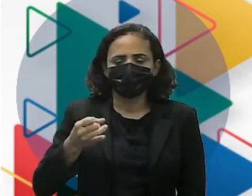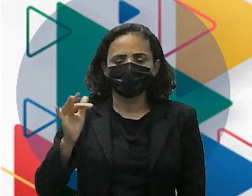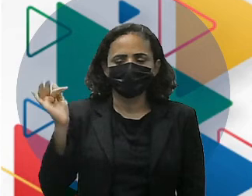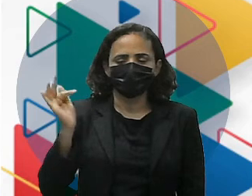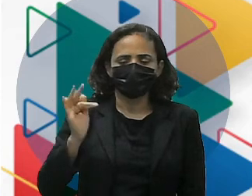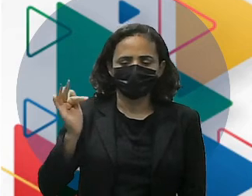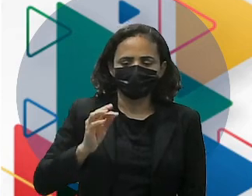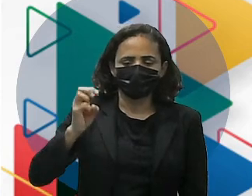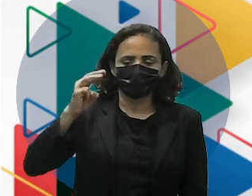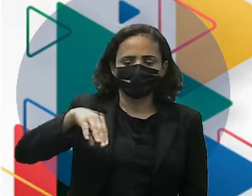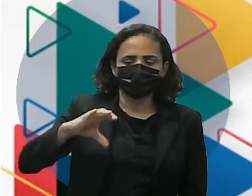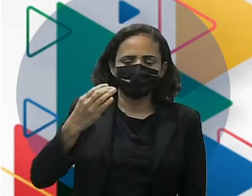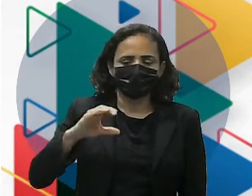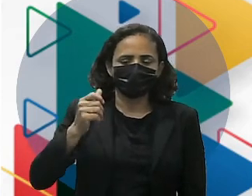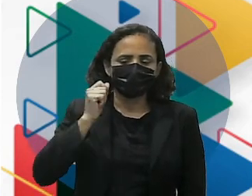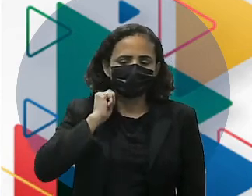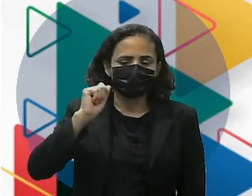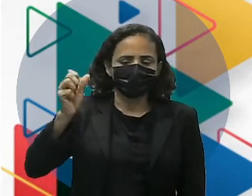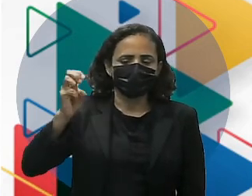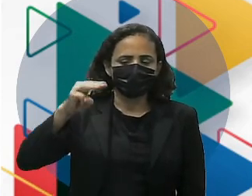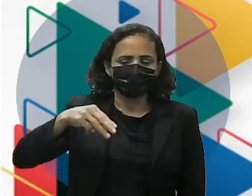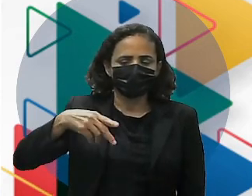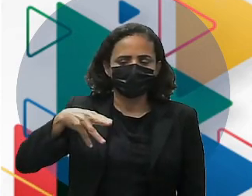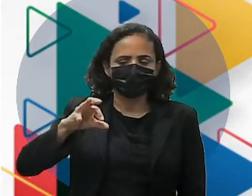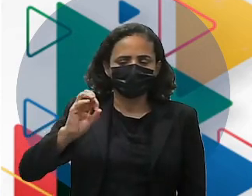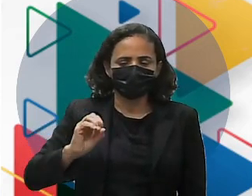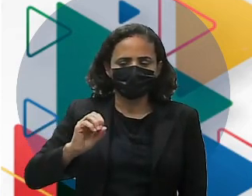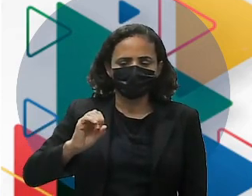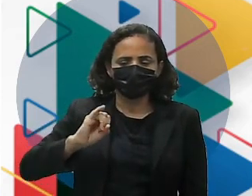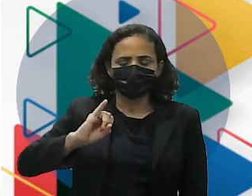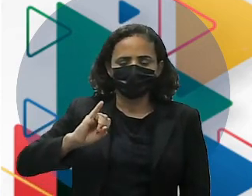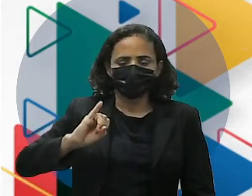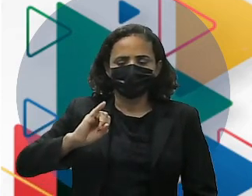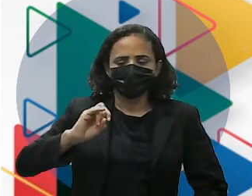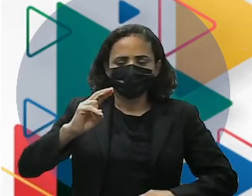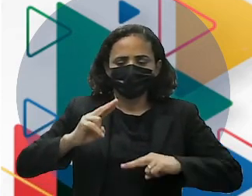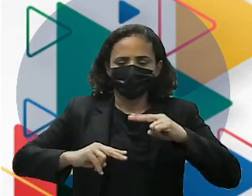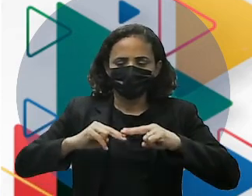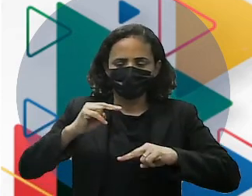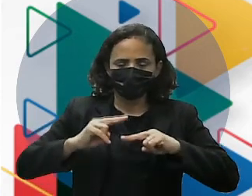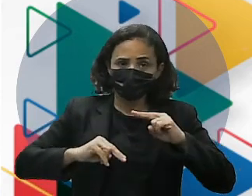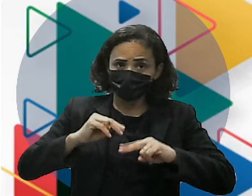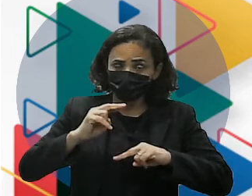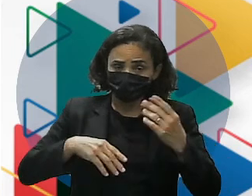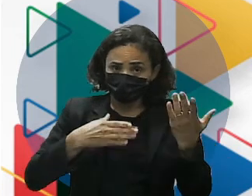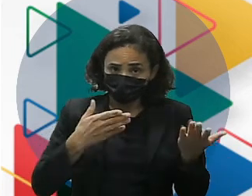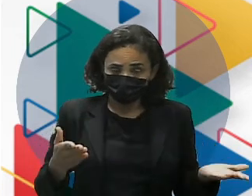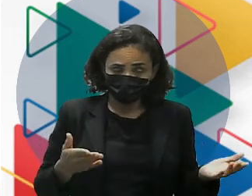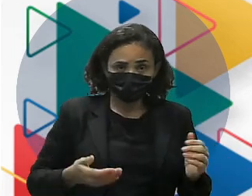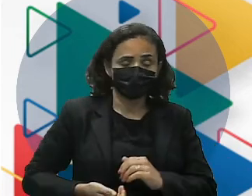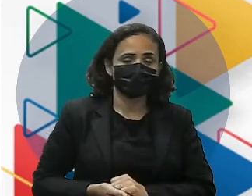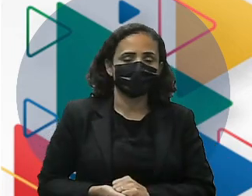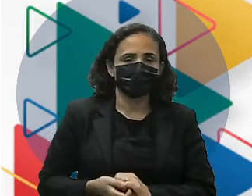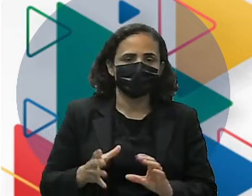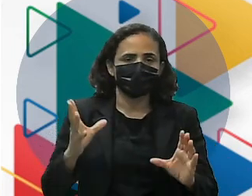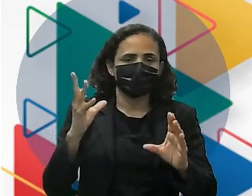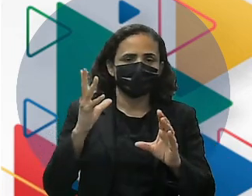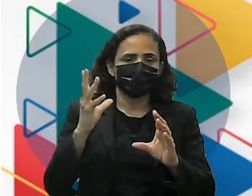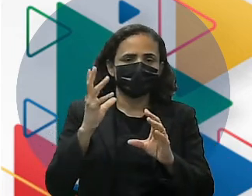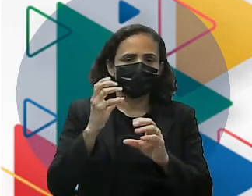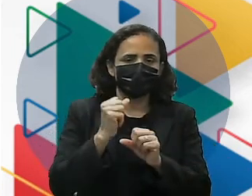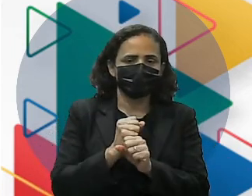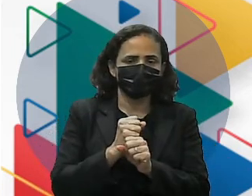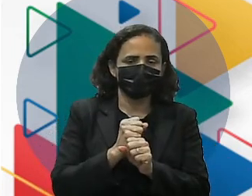fevereiro, março, abril, maio e junho. E, respectivamente, o somatório, ou melhor,